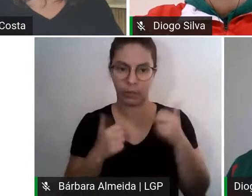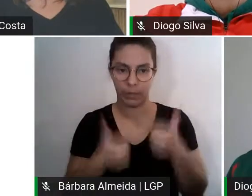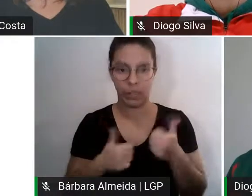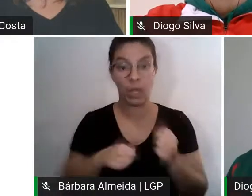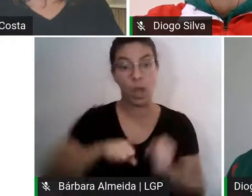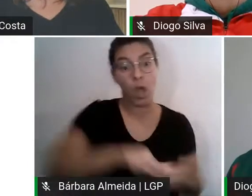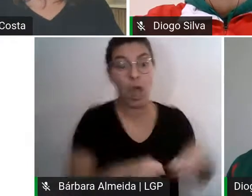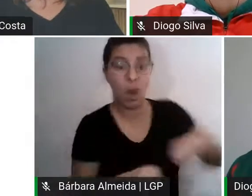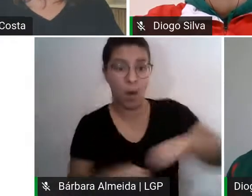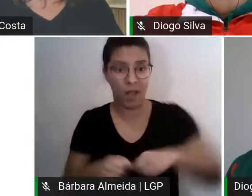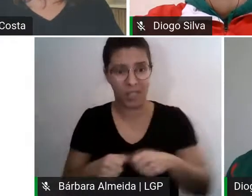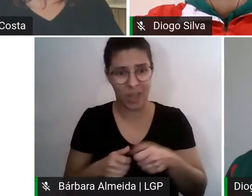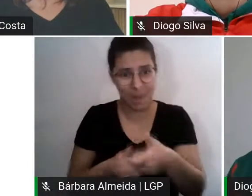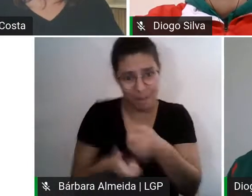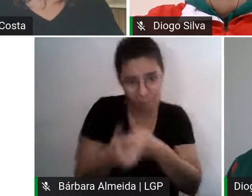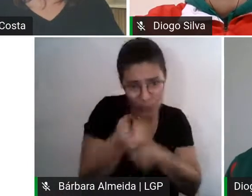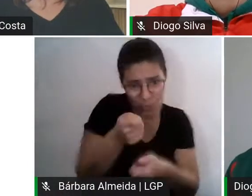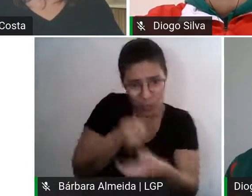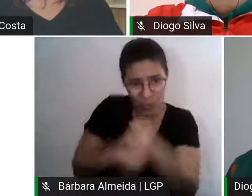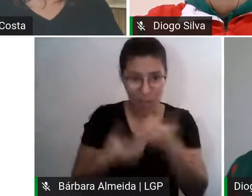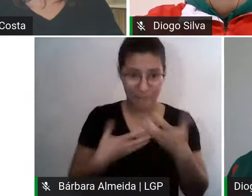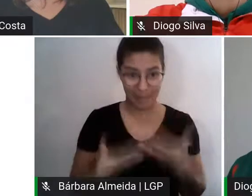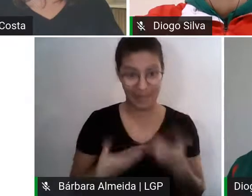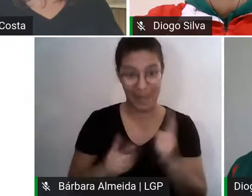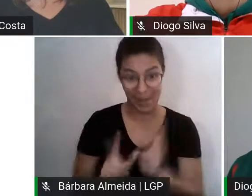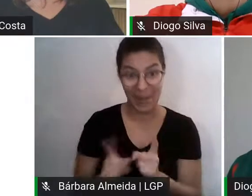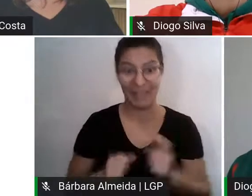puxa muito por eles, como é sabido.